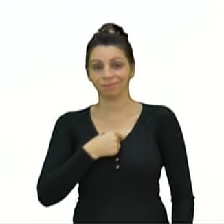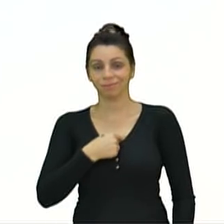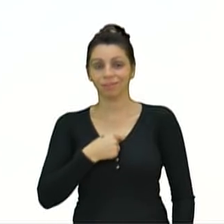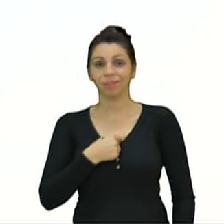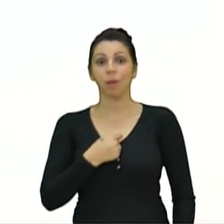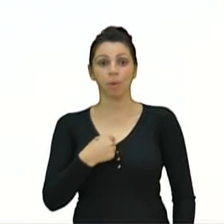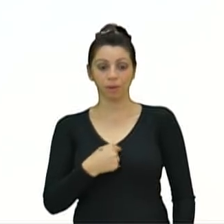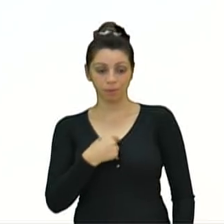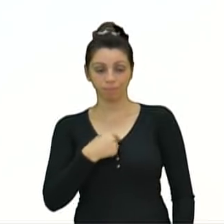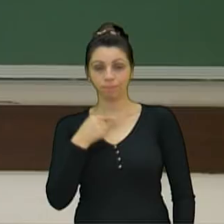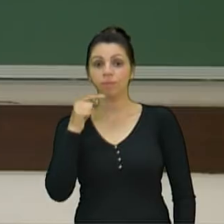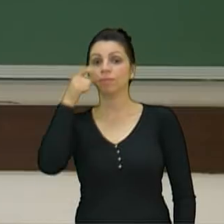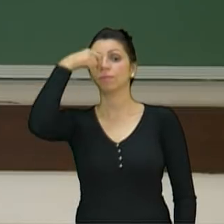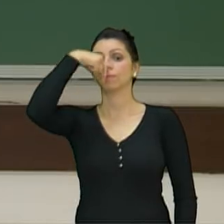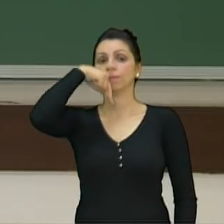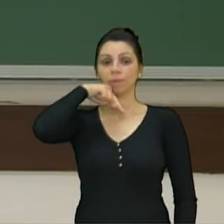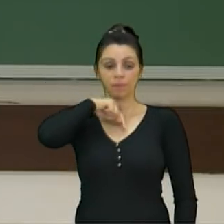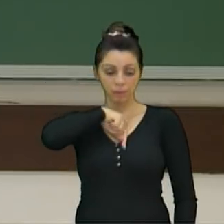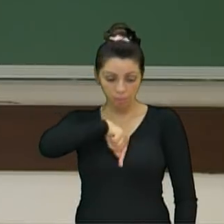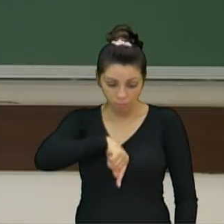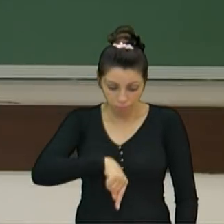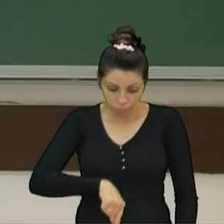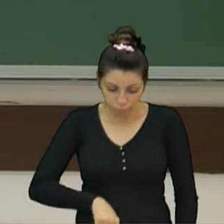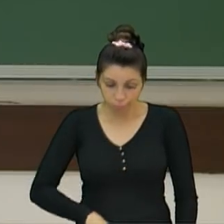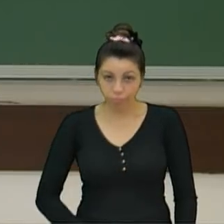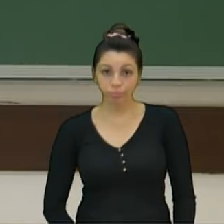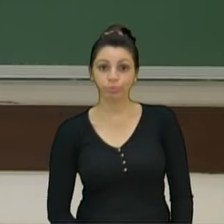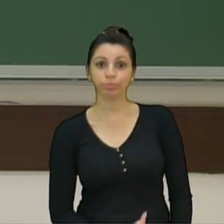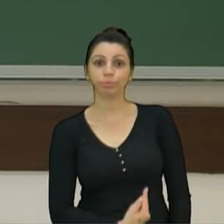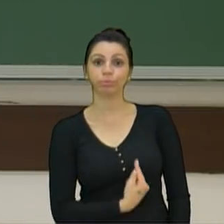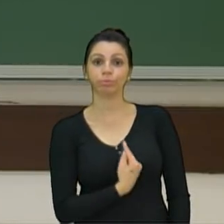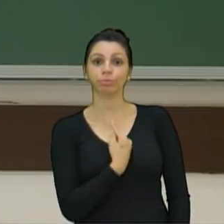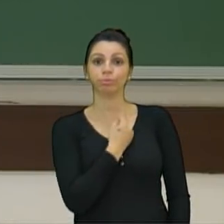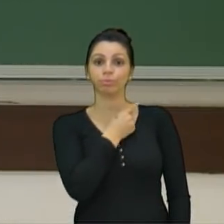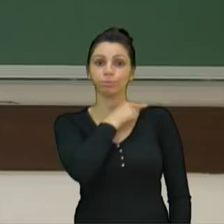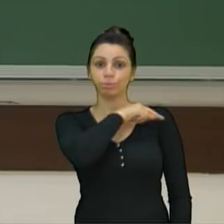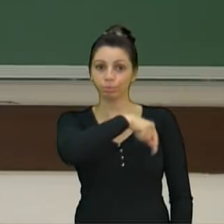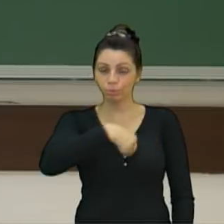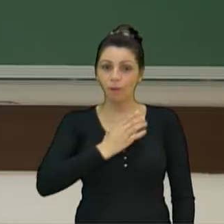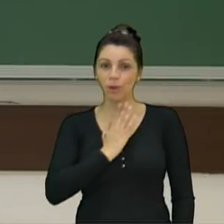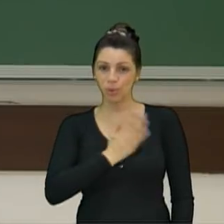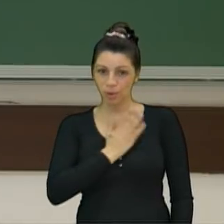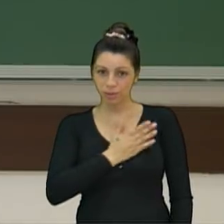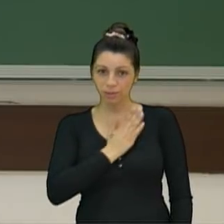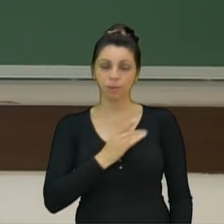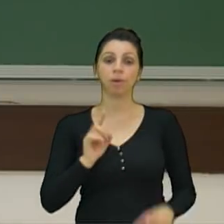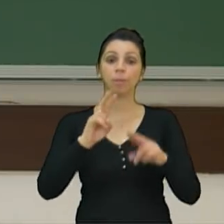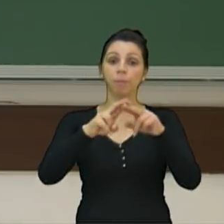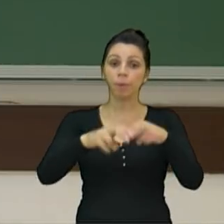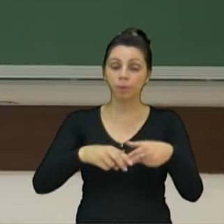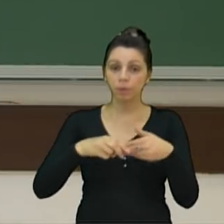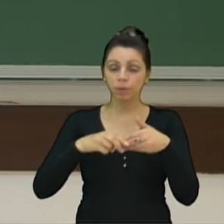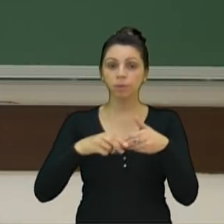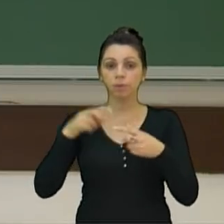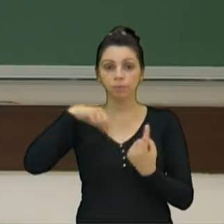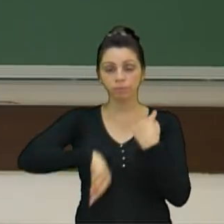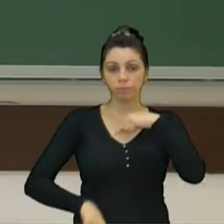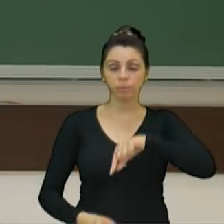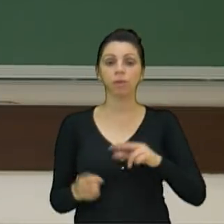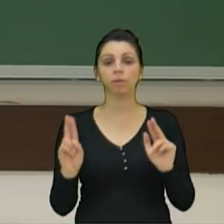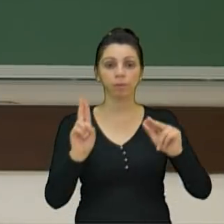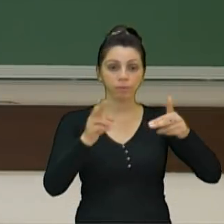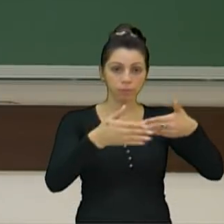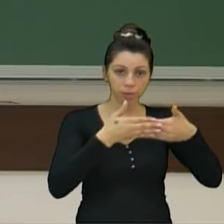volta pelo lado esquerdo, tá? Então sempre a gente diz que a circulação humana é fechada e dupla,